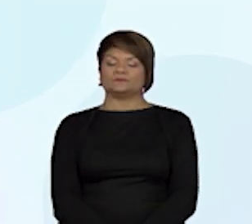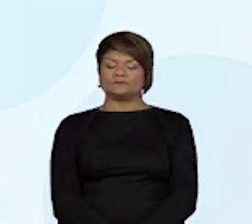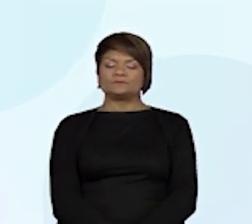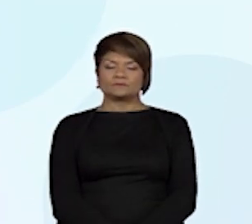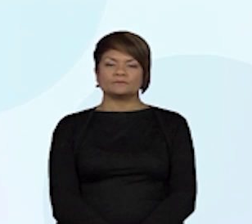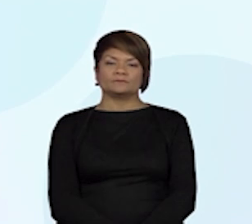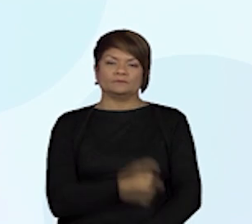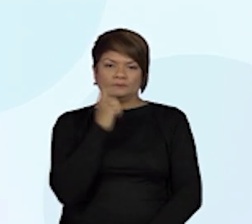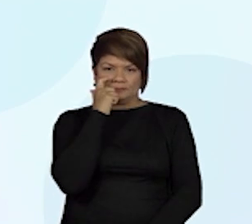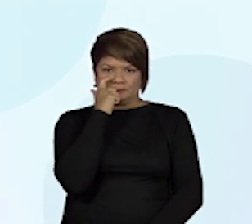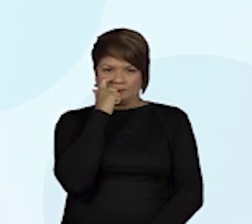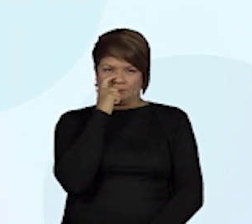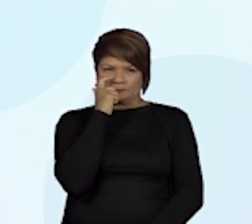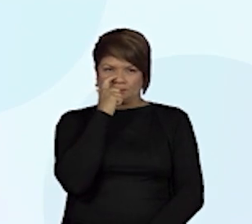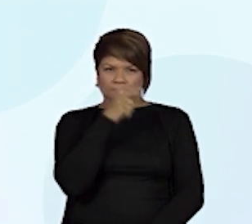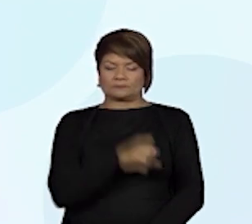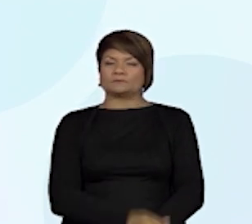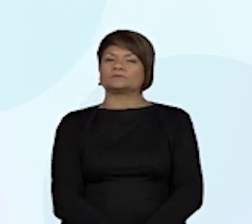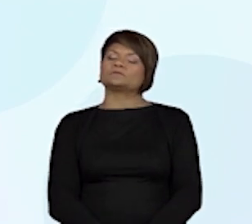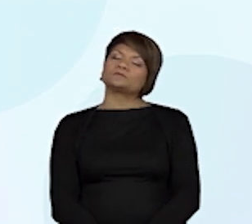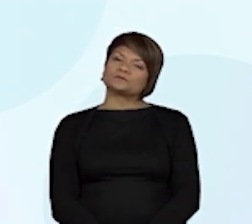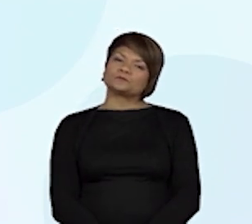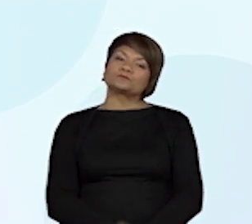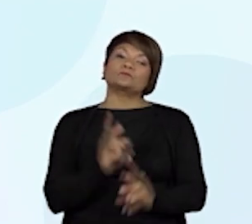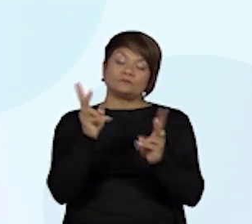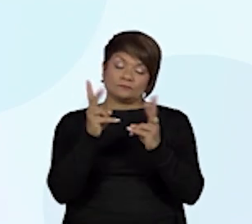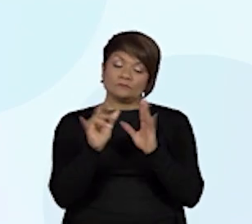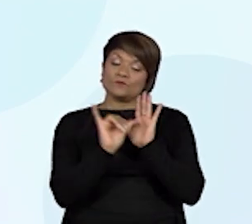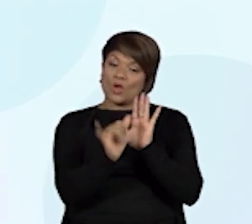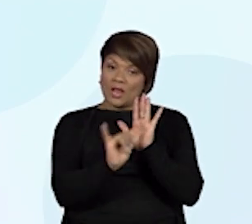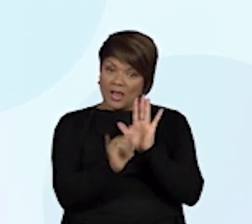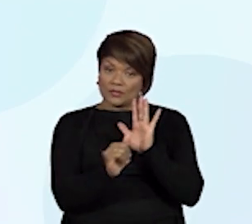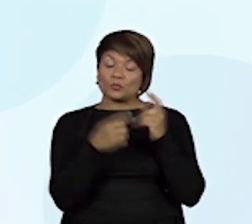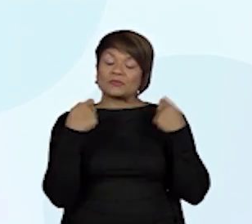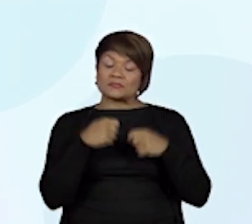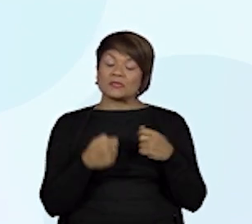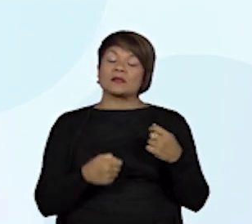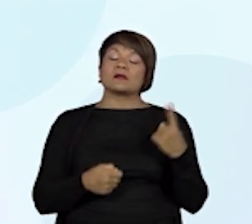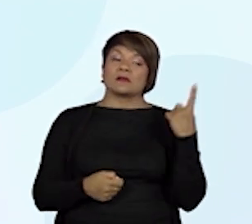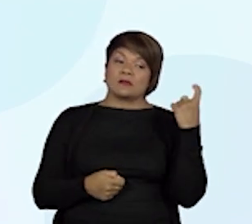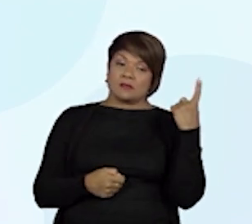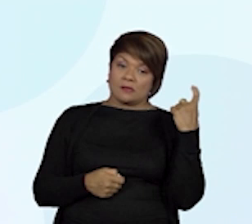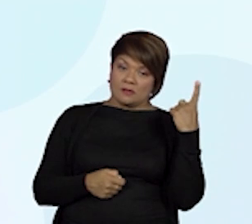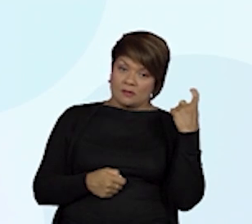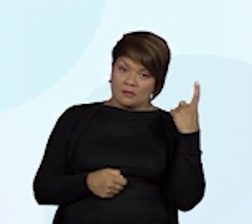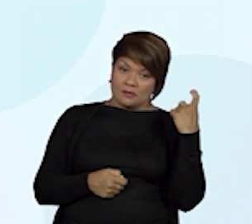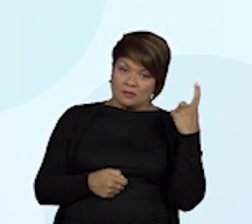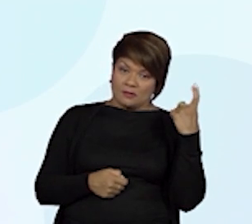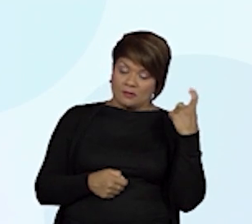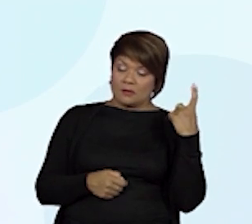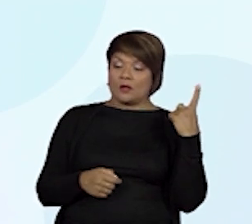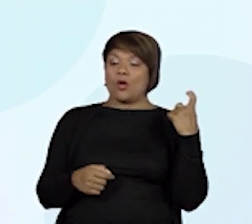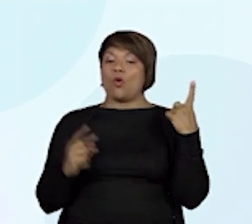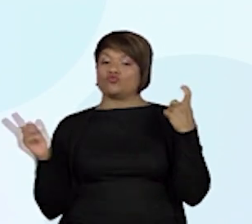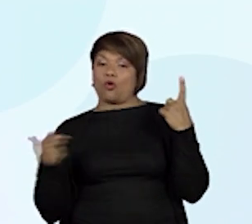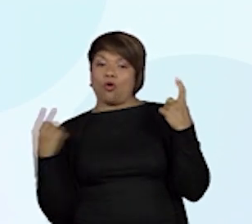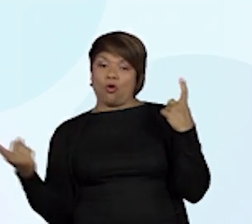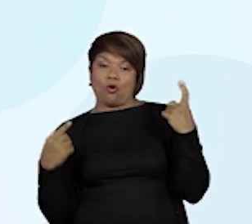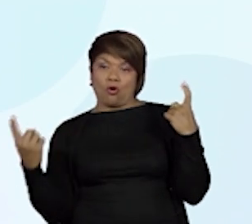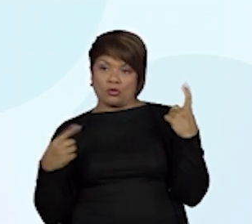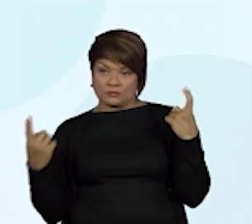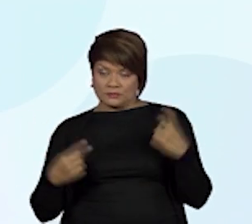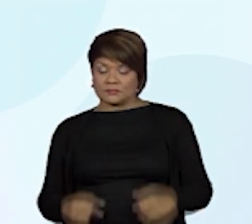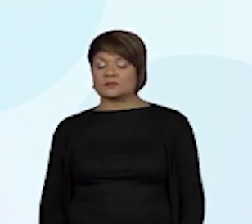É essa questão que muda. Porque o relato tem que estar na primeira pessoa, ela pode estar ou no singular ou no plural. Isso. E como